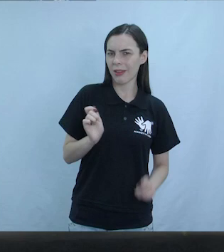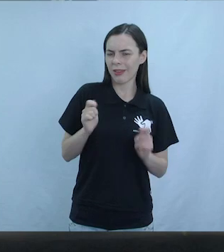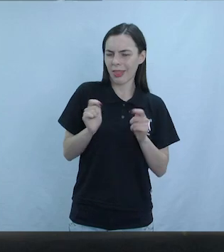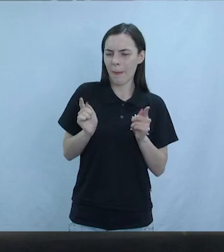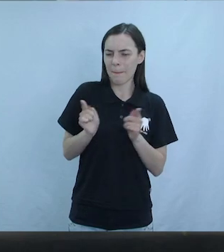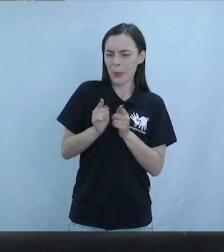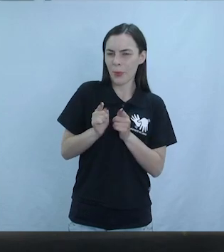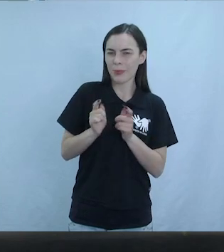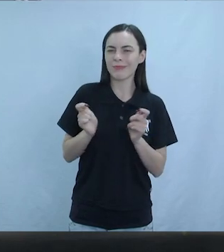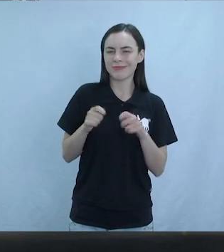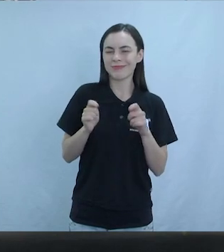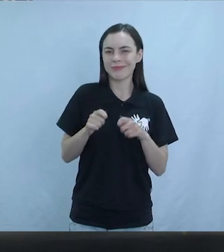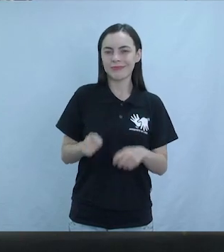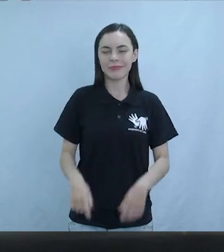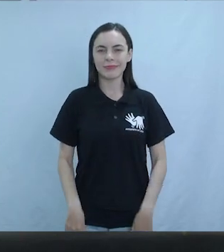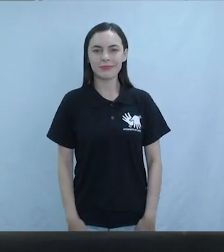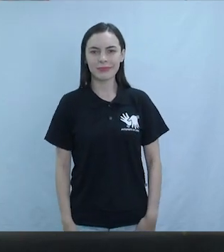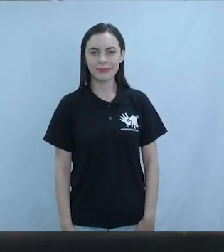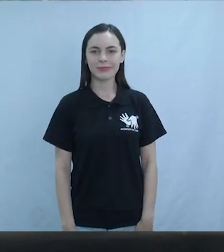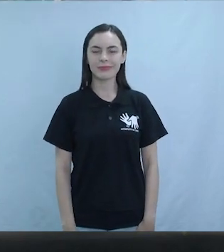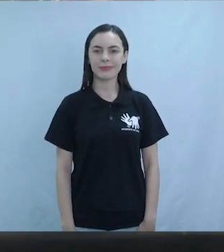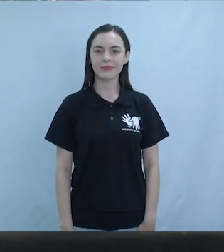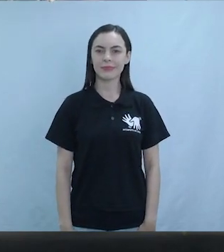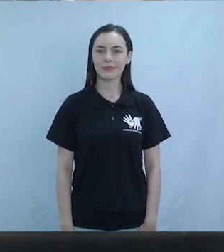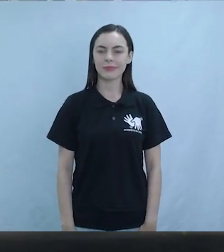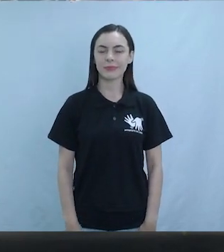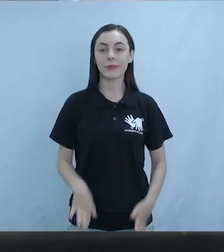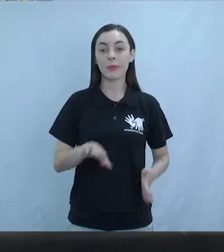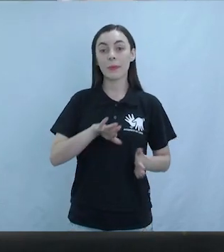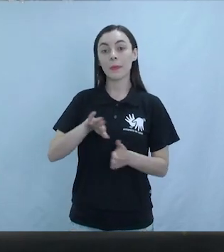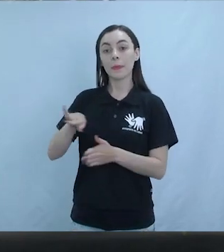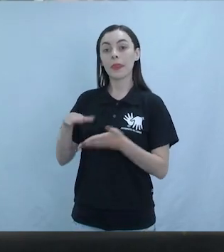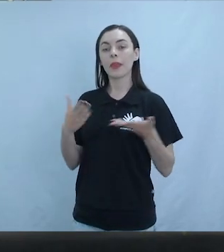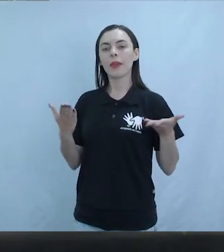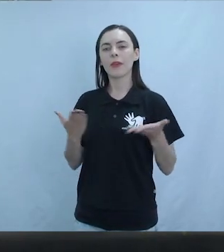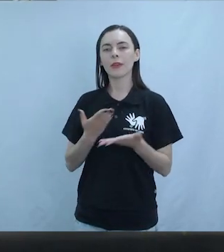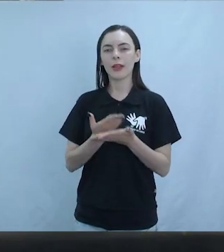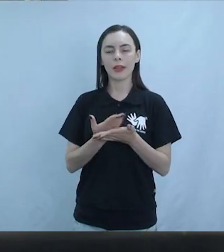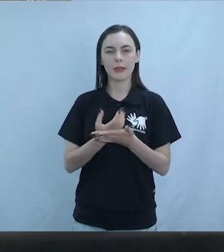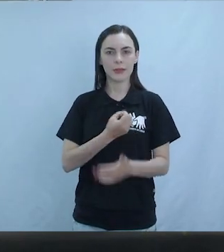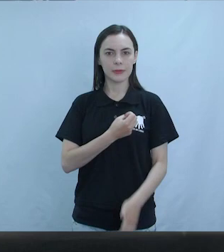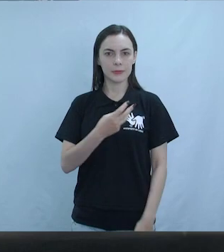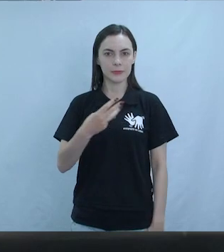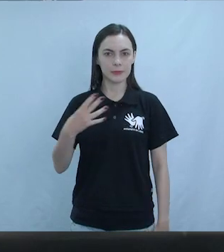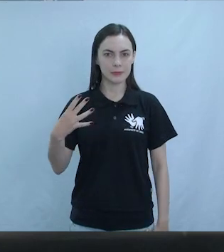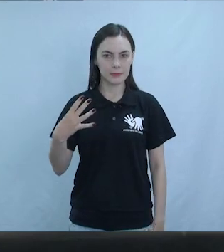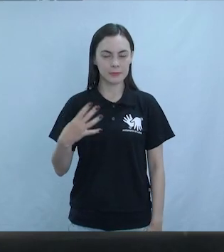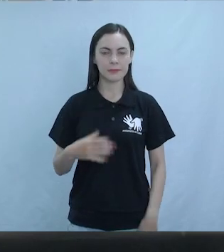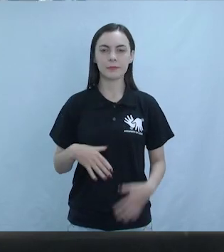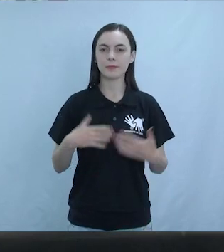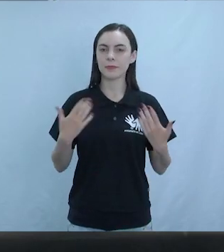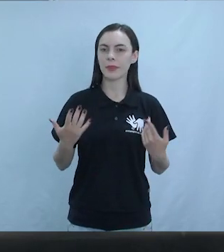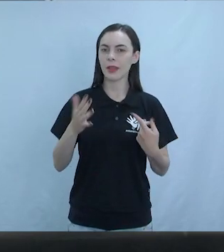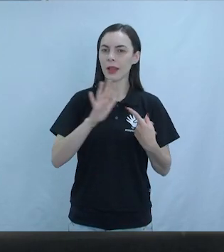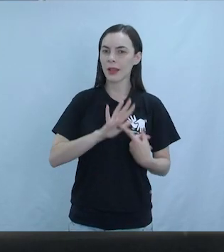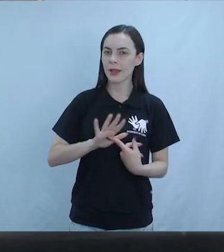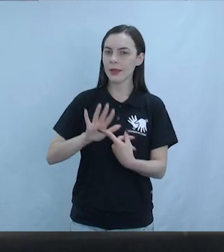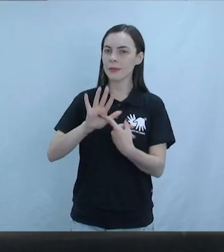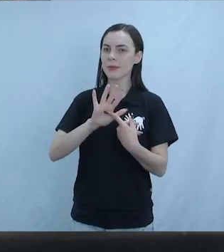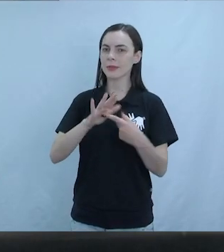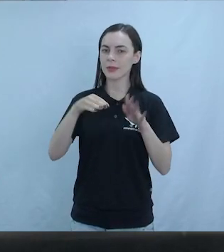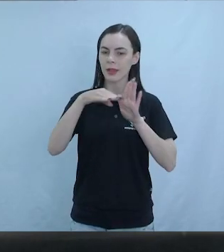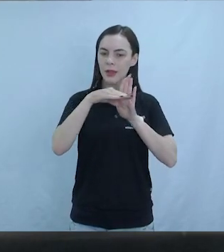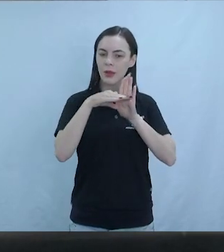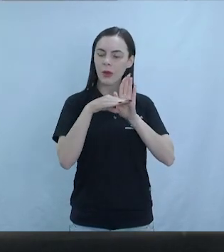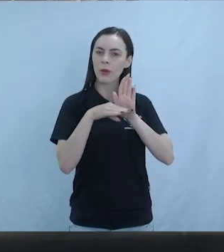também. Muito bem! E... hoje nós estamos na nossa aula 34, então vamos apresentar